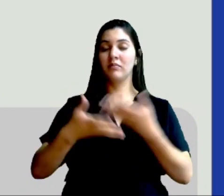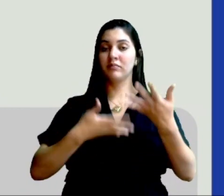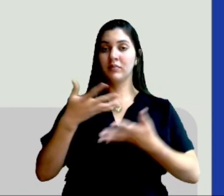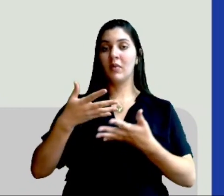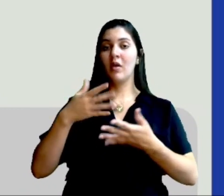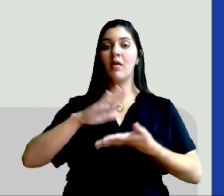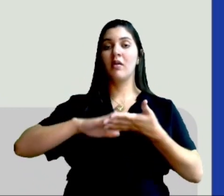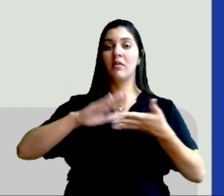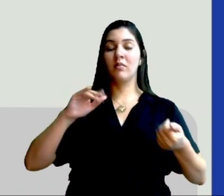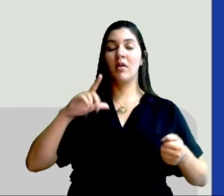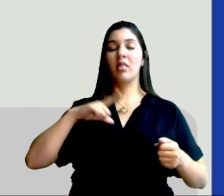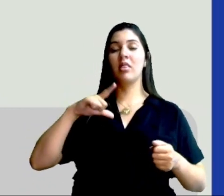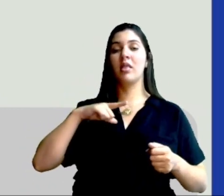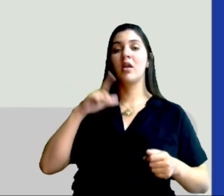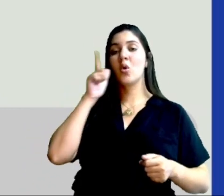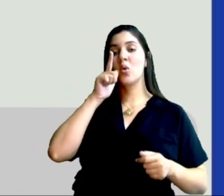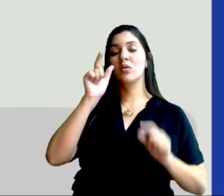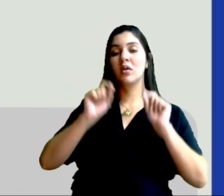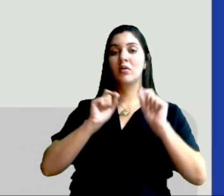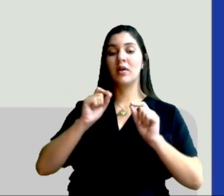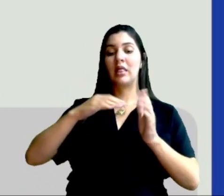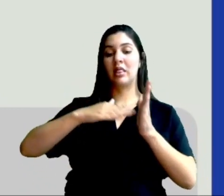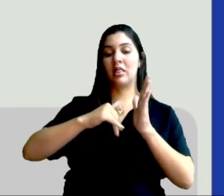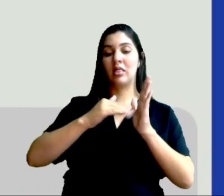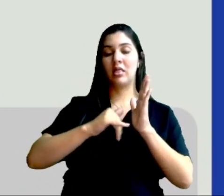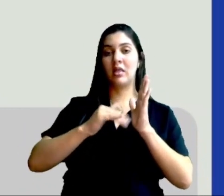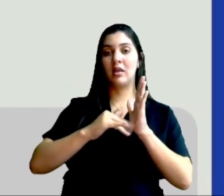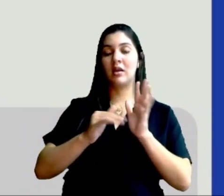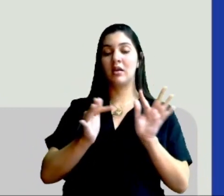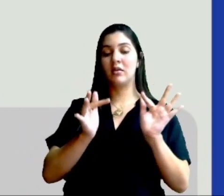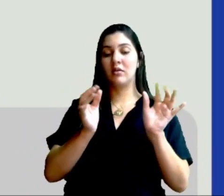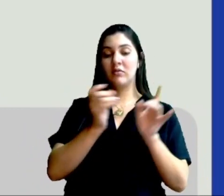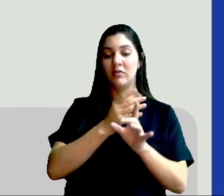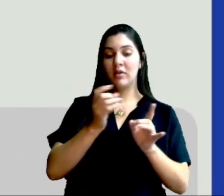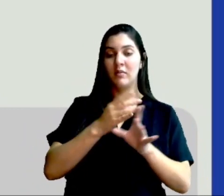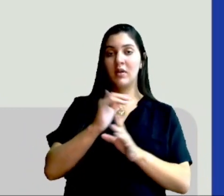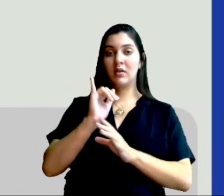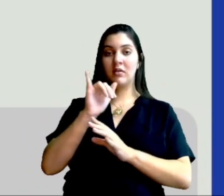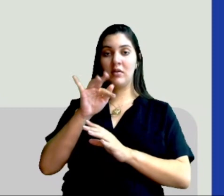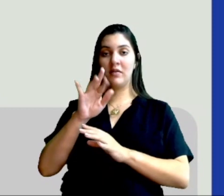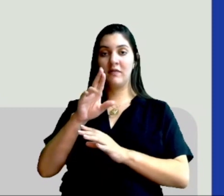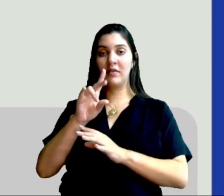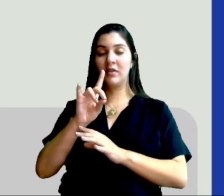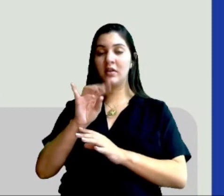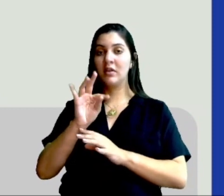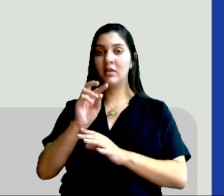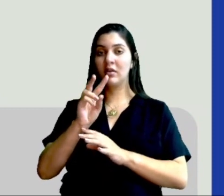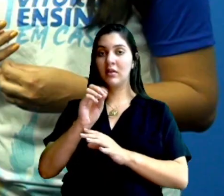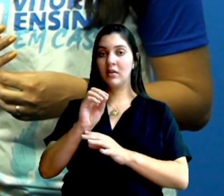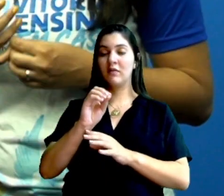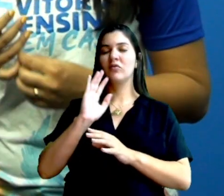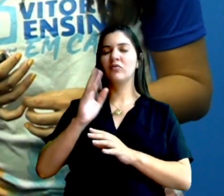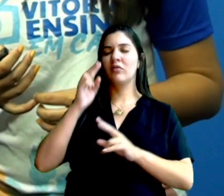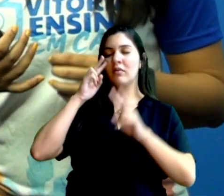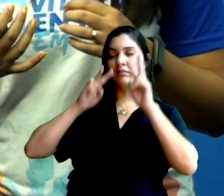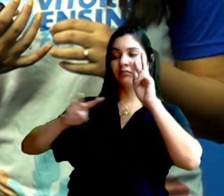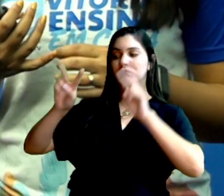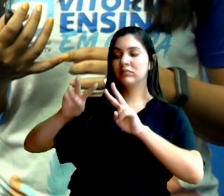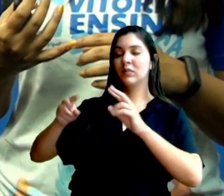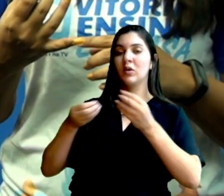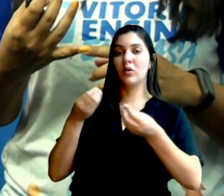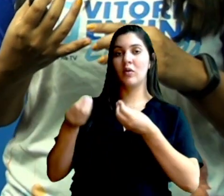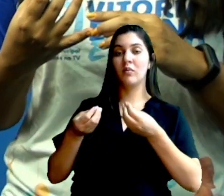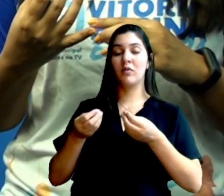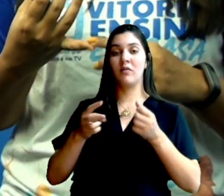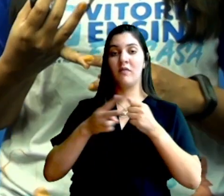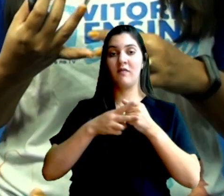obtém tirando as terminações de infinitivo, que as terminações de infinitivo a gente já viu, né? Os